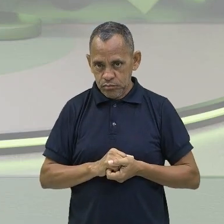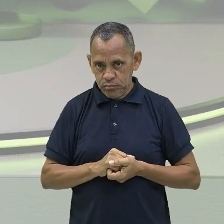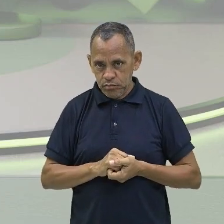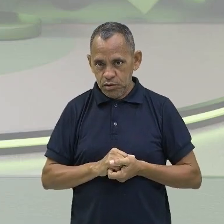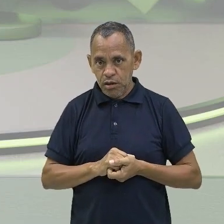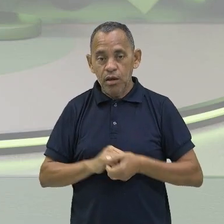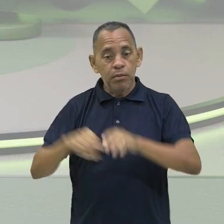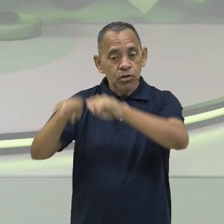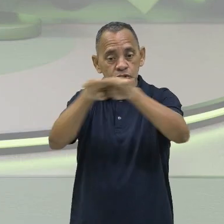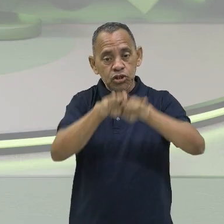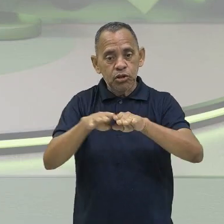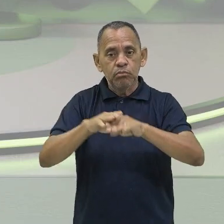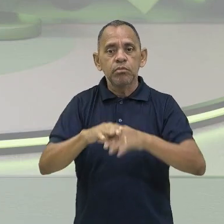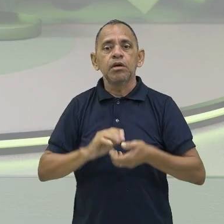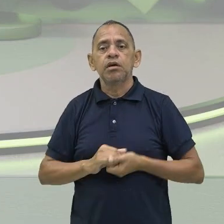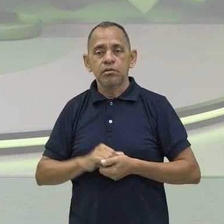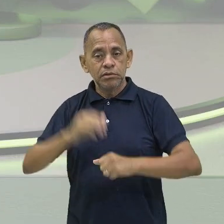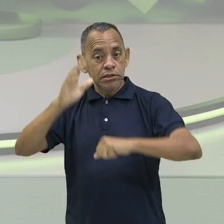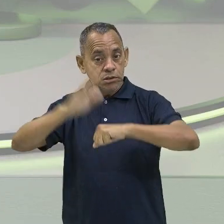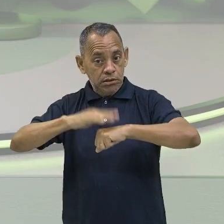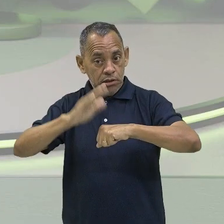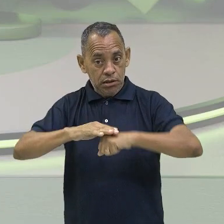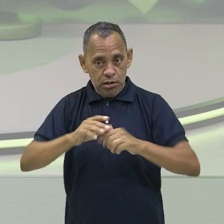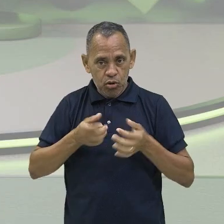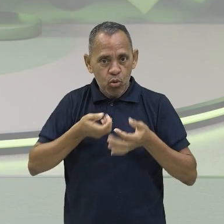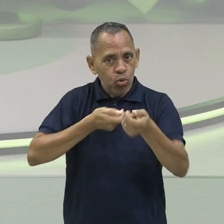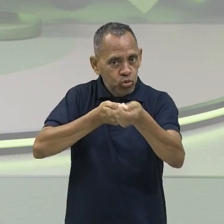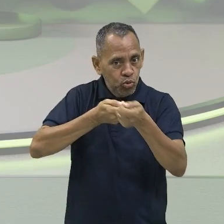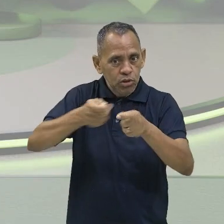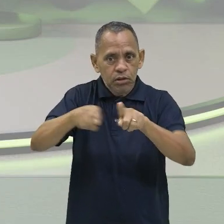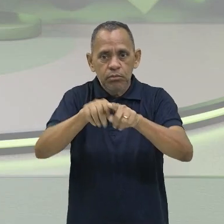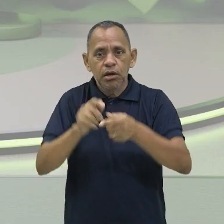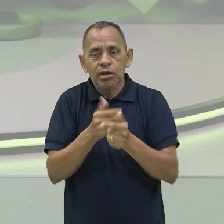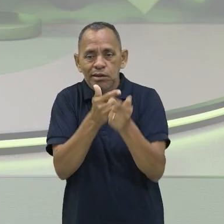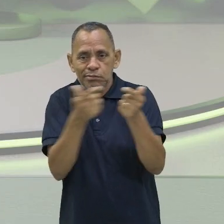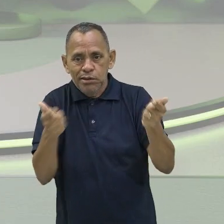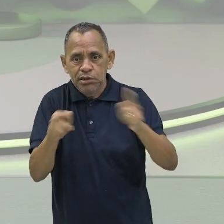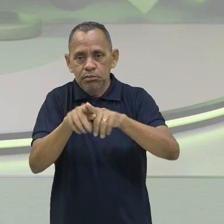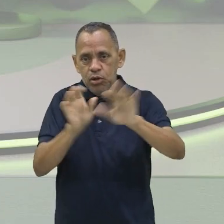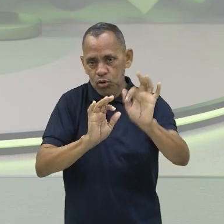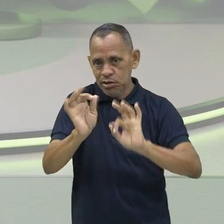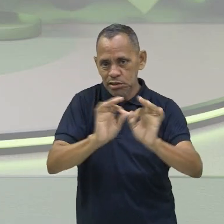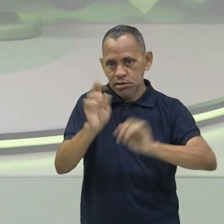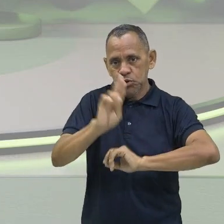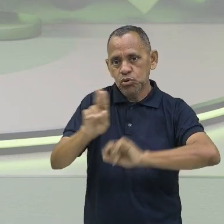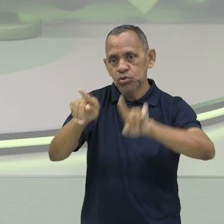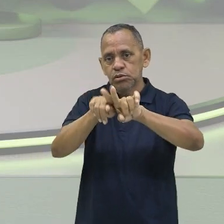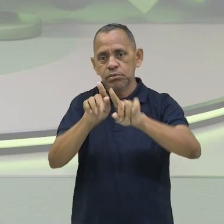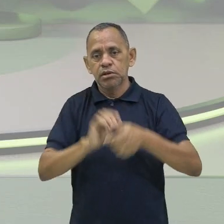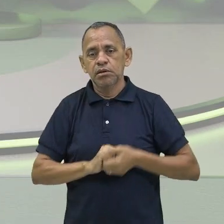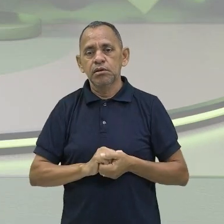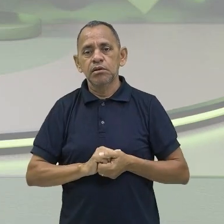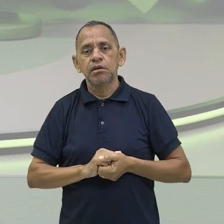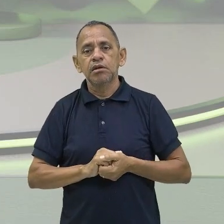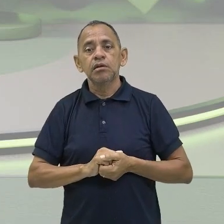padronização, autodisciplina, organização, limpeza e utilização. Eles são uma